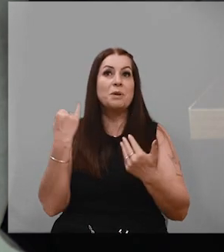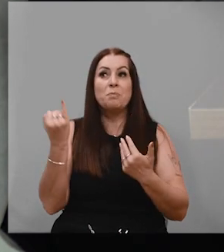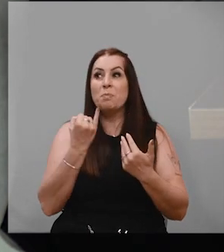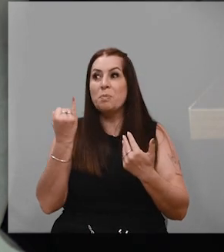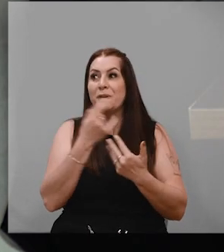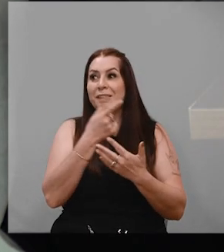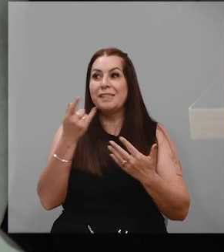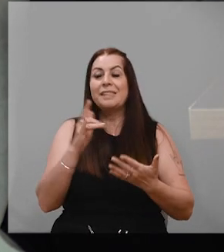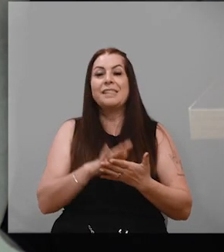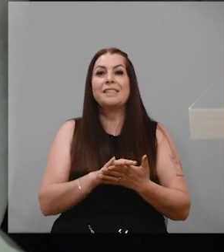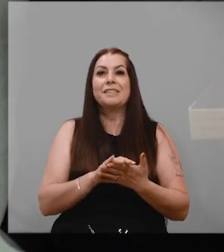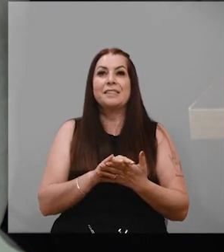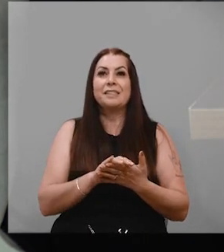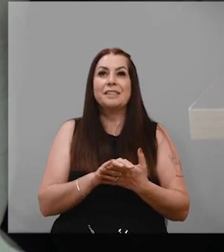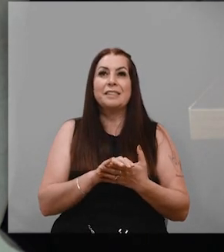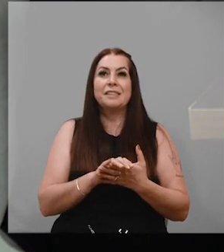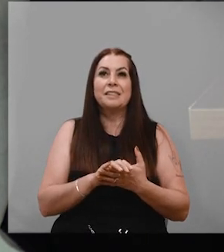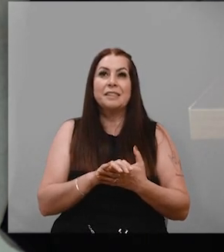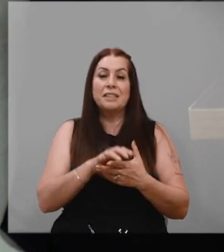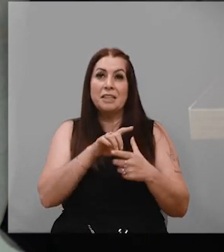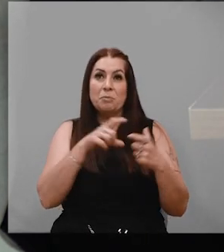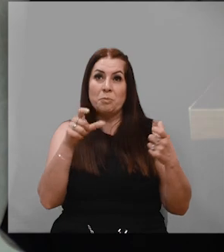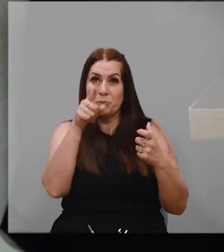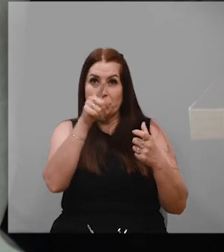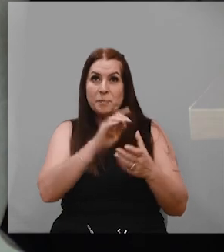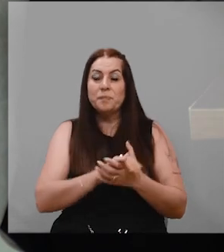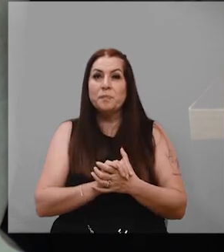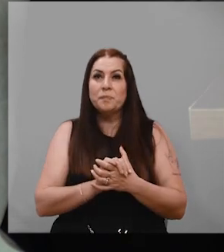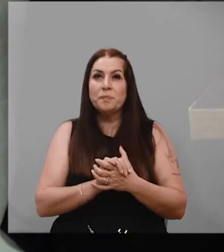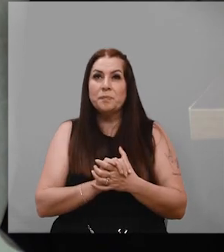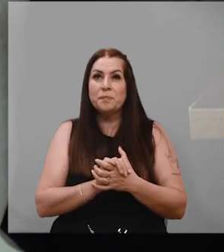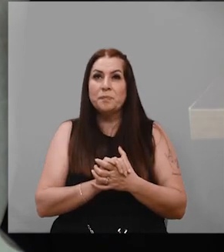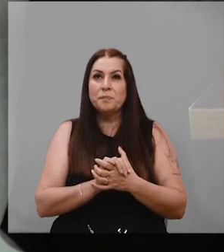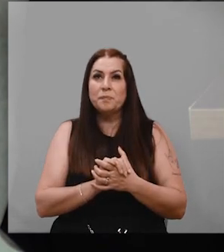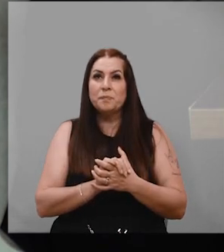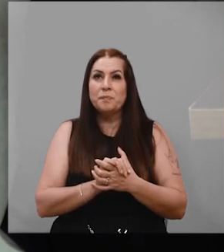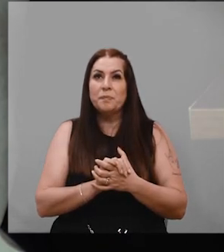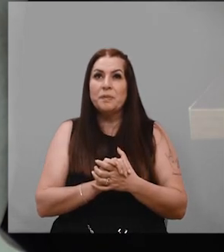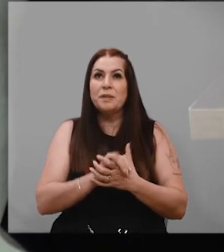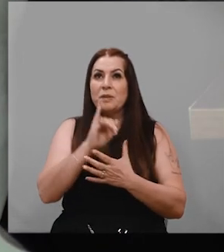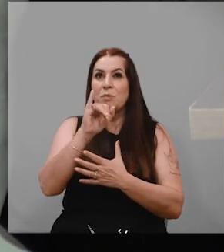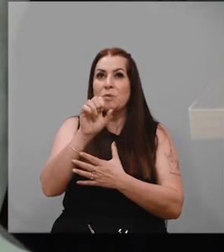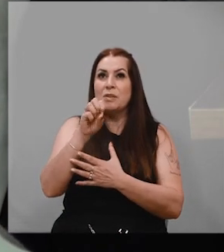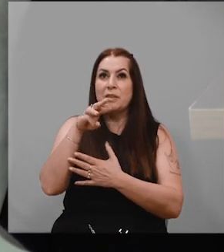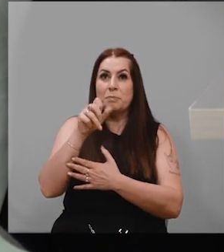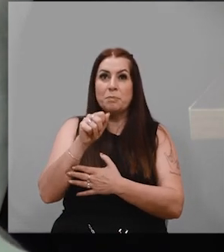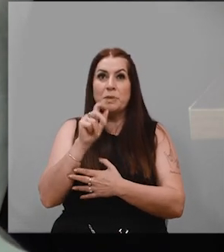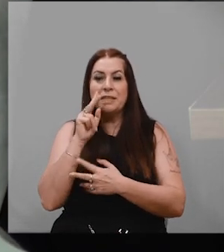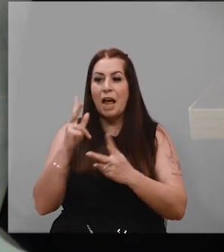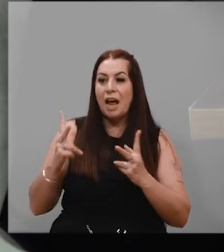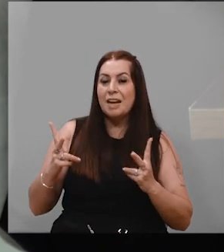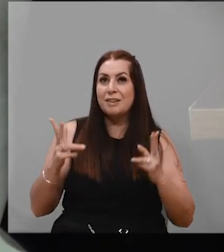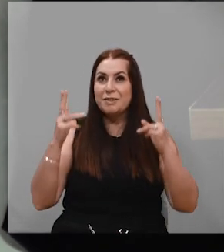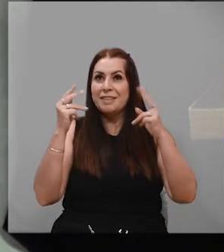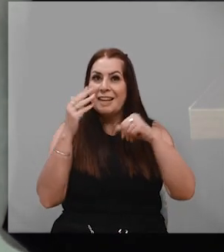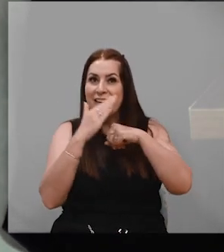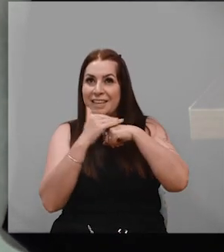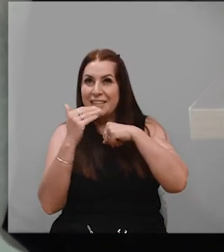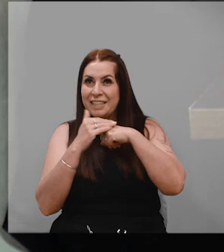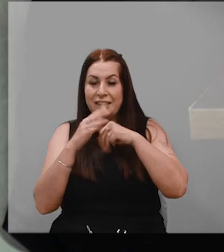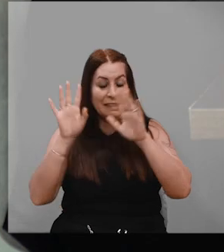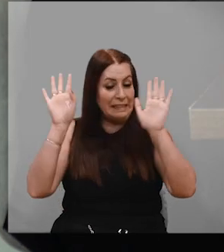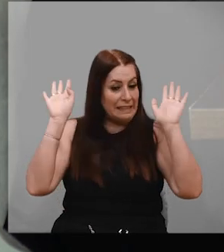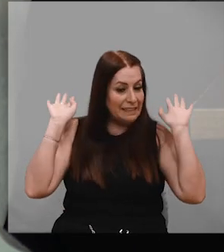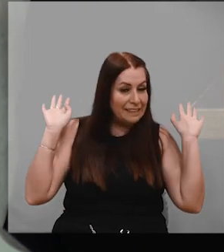Essas imagens da nossa aí é do cidade. concerto, né? A abertura do concerto. Ó, o Isma que tá cortando aí, tá... Querido, ele tem que se virar aí, o